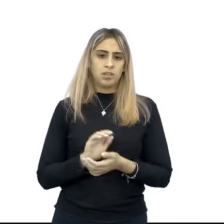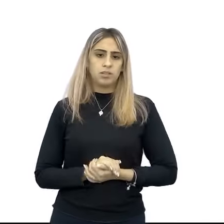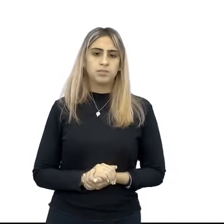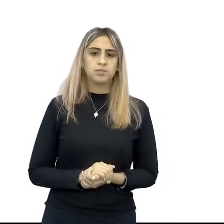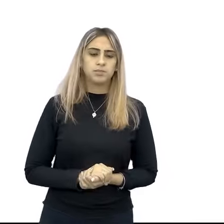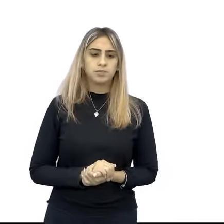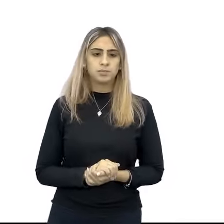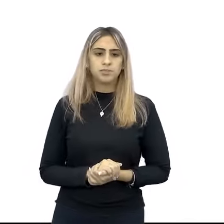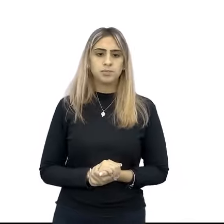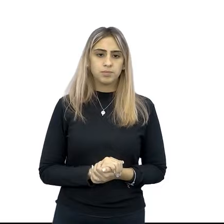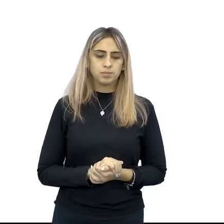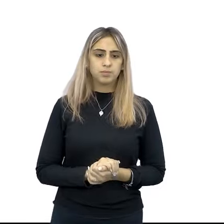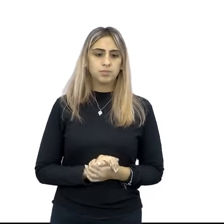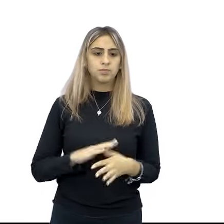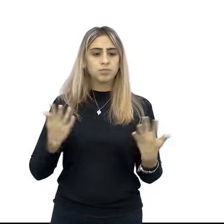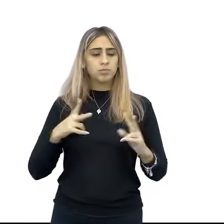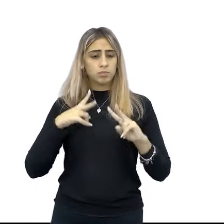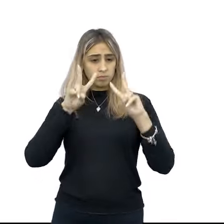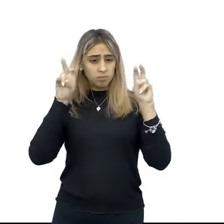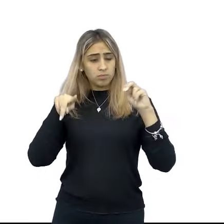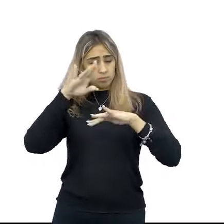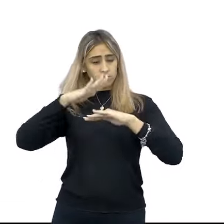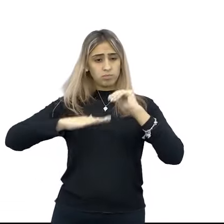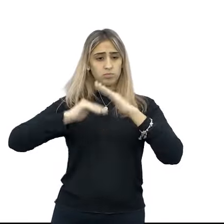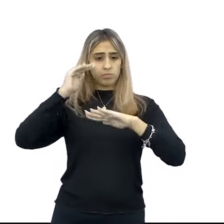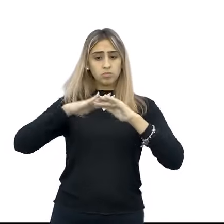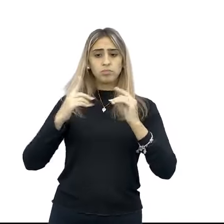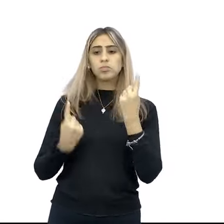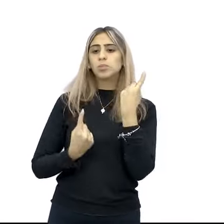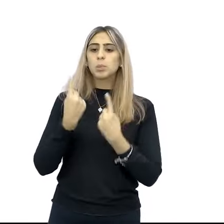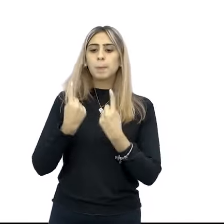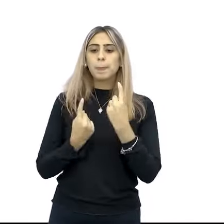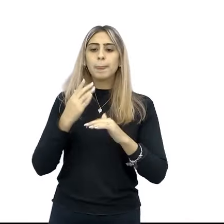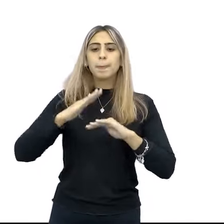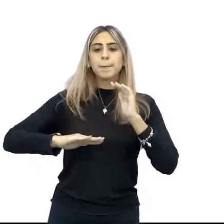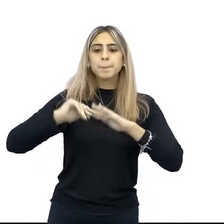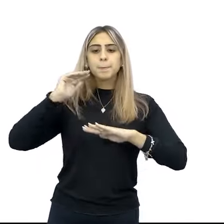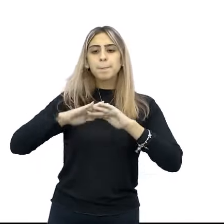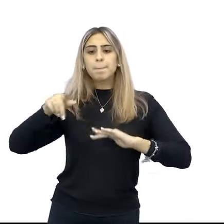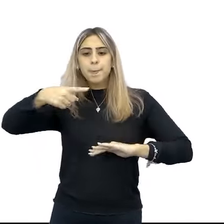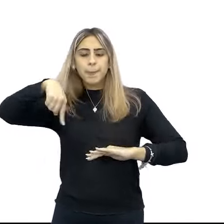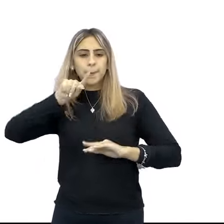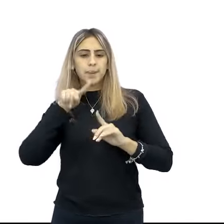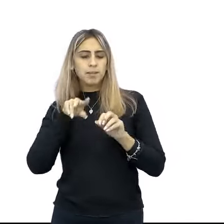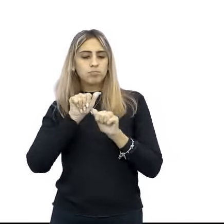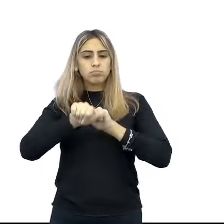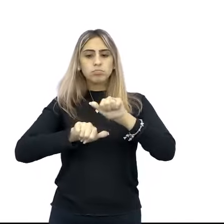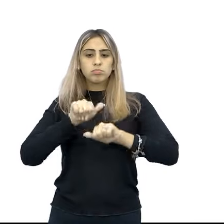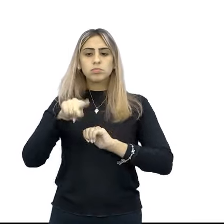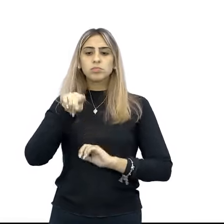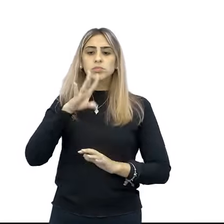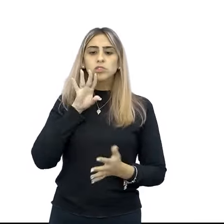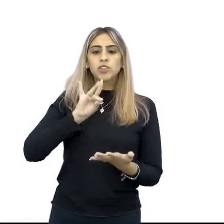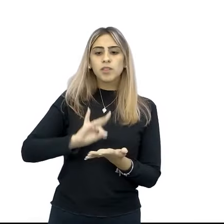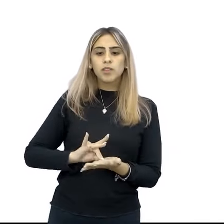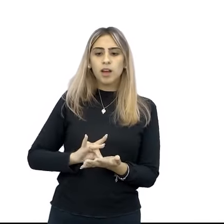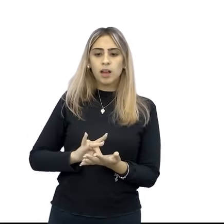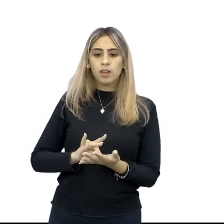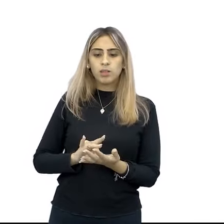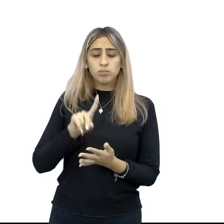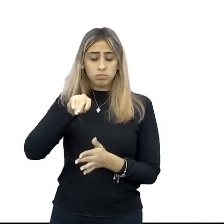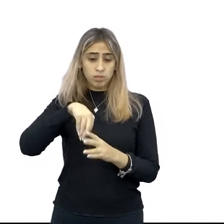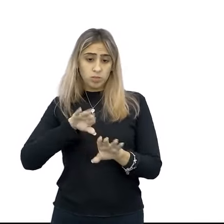mobilizadas. E em termos dessas habilidades, né, quais habilidades, então, são mobilizadas de fato